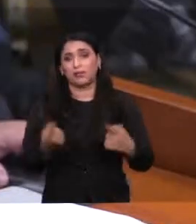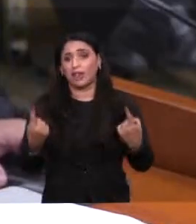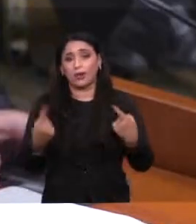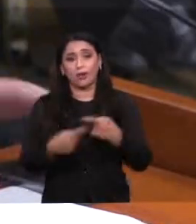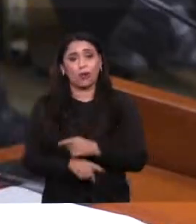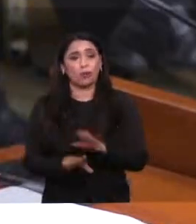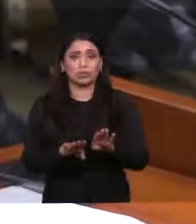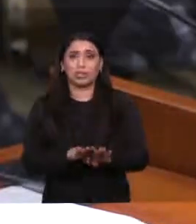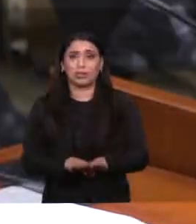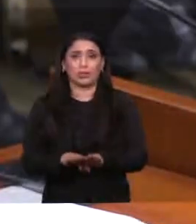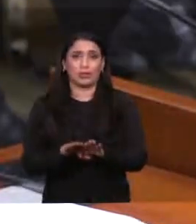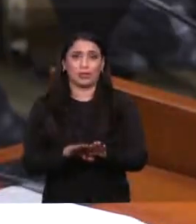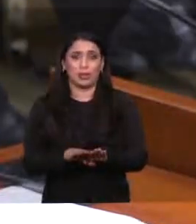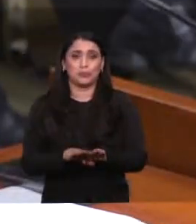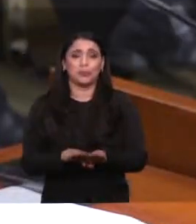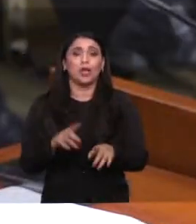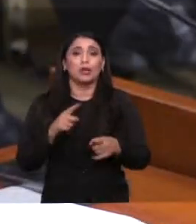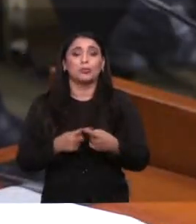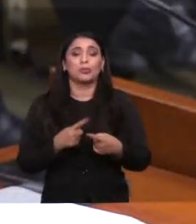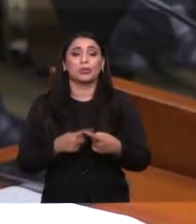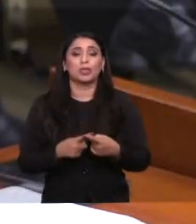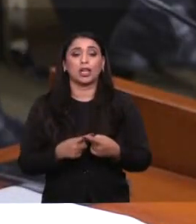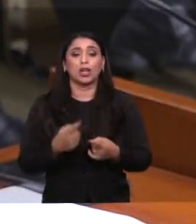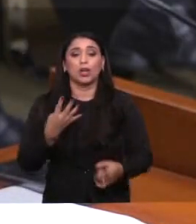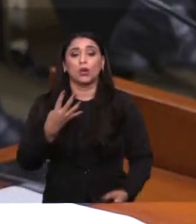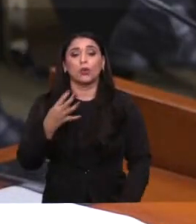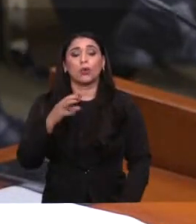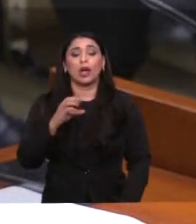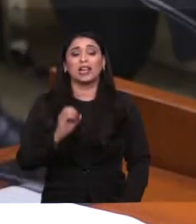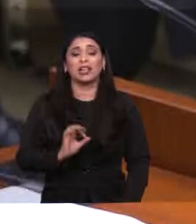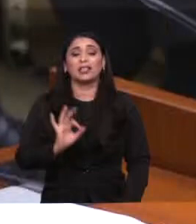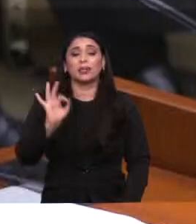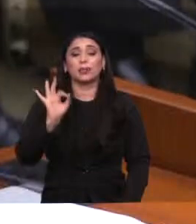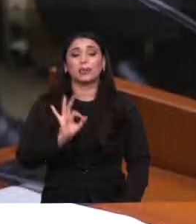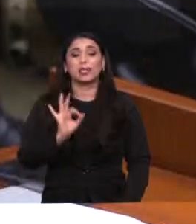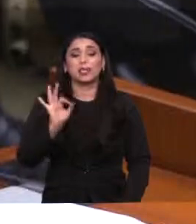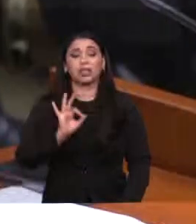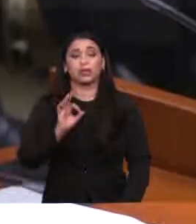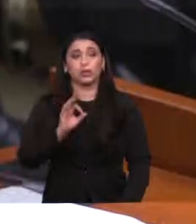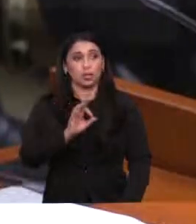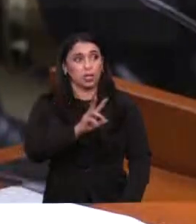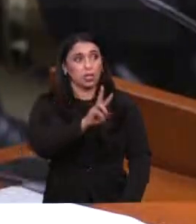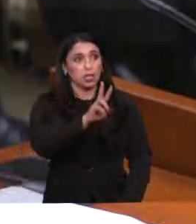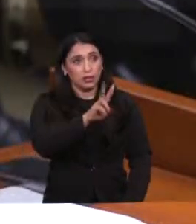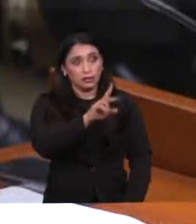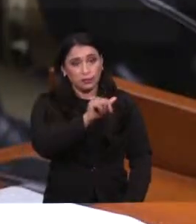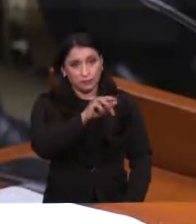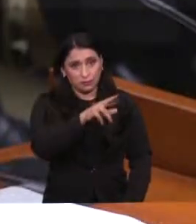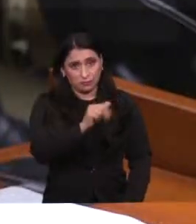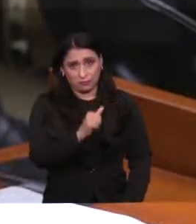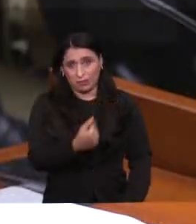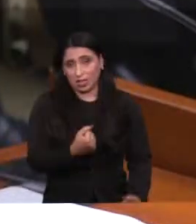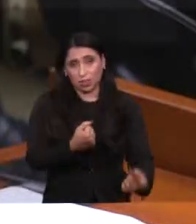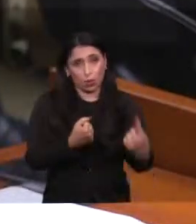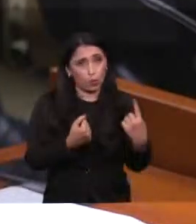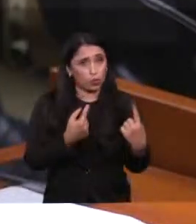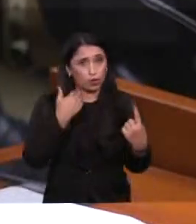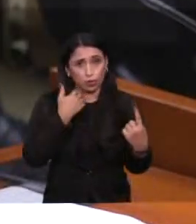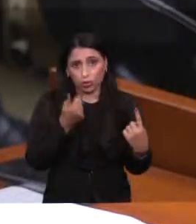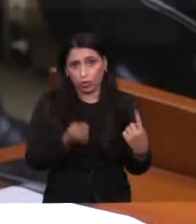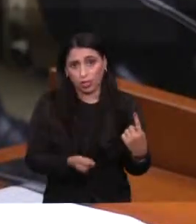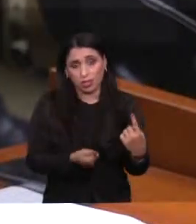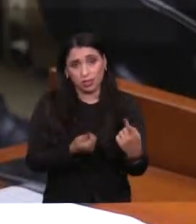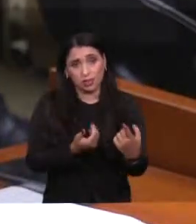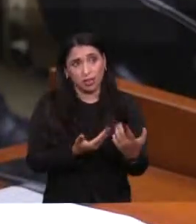do princípio da isonomia, porque, de cara, 40% das varas que têm um único juiz vão ficar de fora. Mas, eu